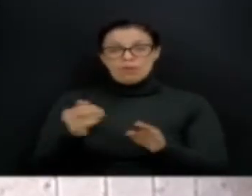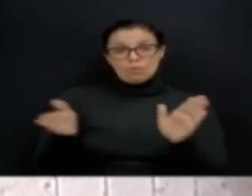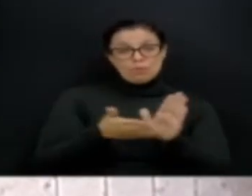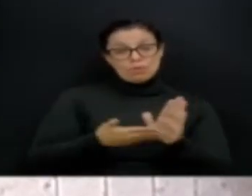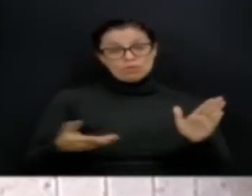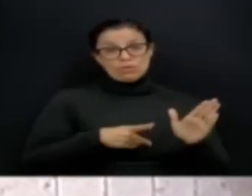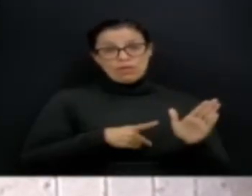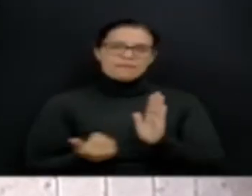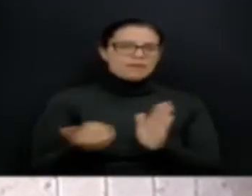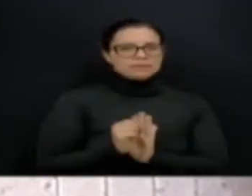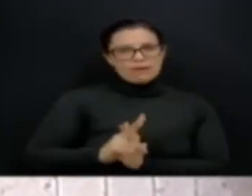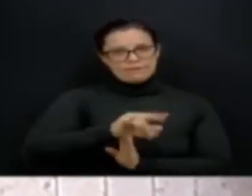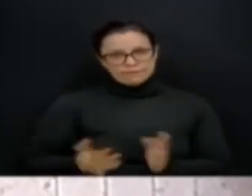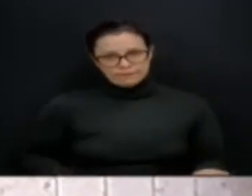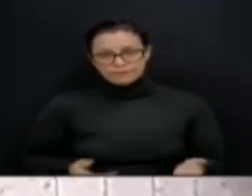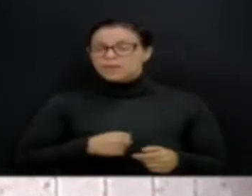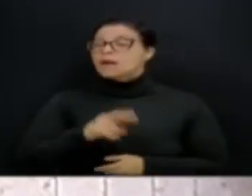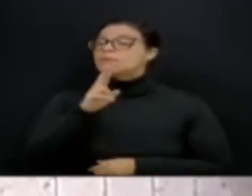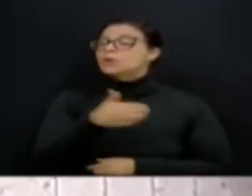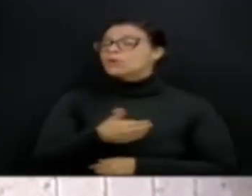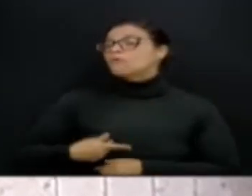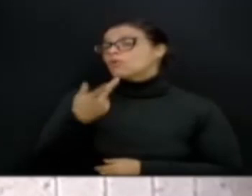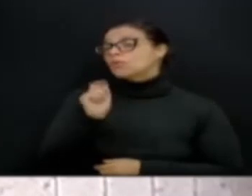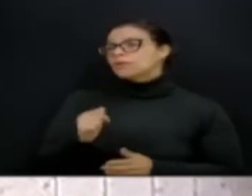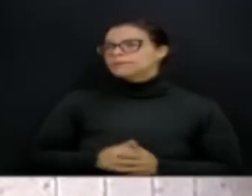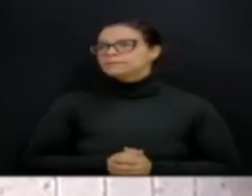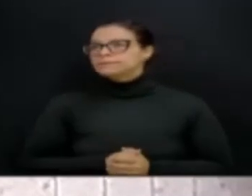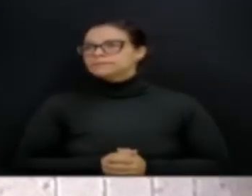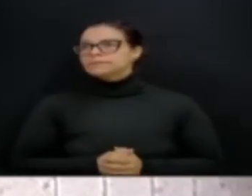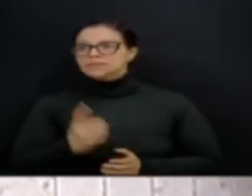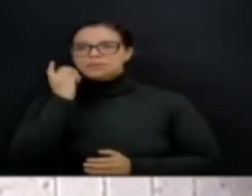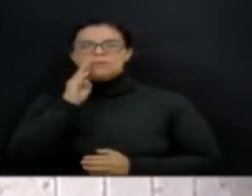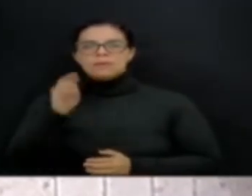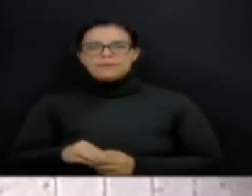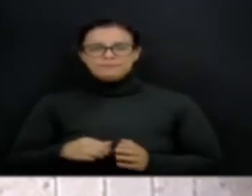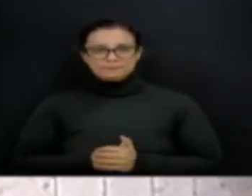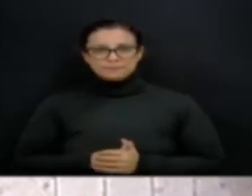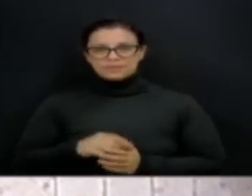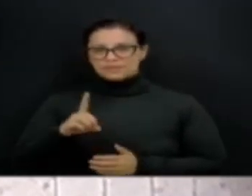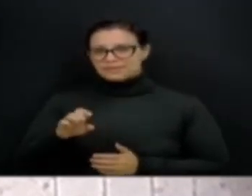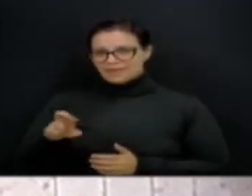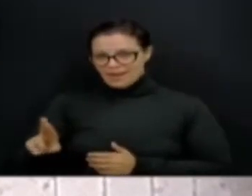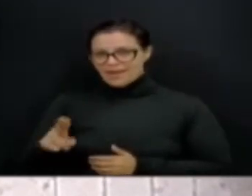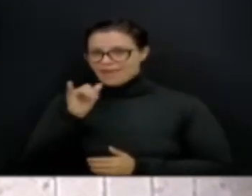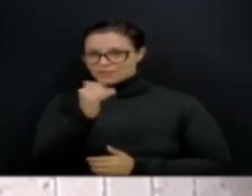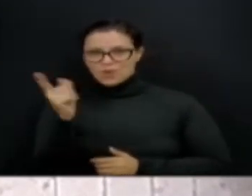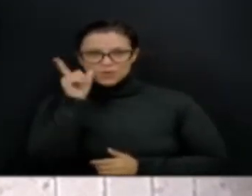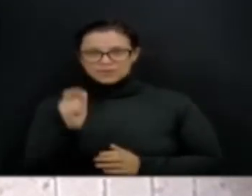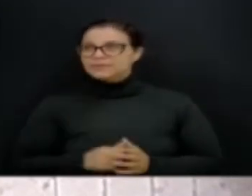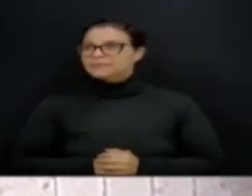proposto hoje. E a resposta do governo? Deputada Amabel, o DR se pronunciou